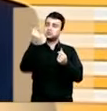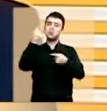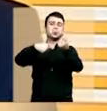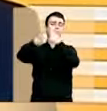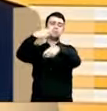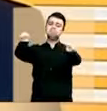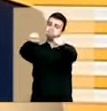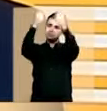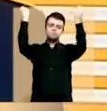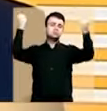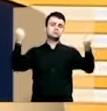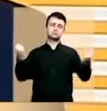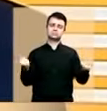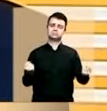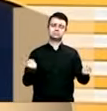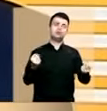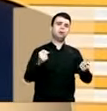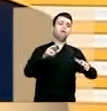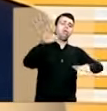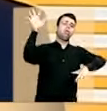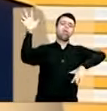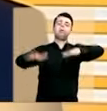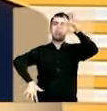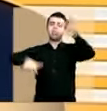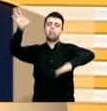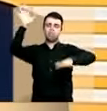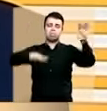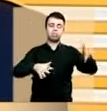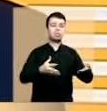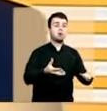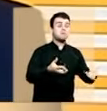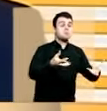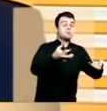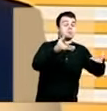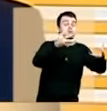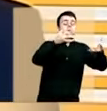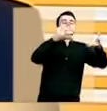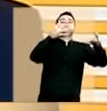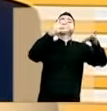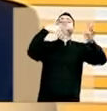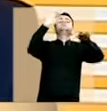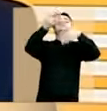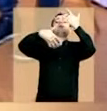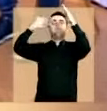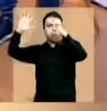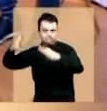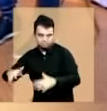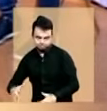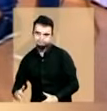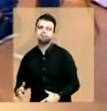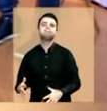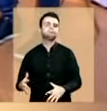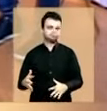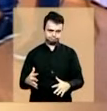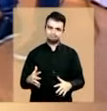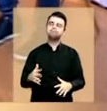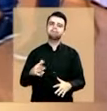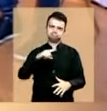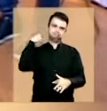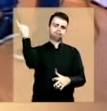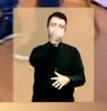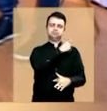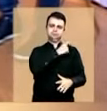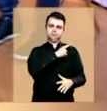ela é cíclica, né? Ela tem a abundância e tem a crise, tem a abundância e tem a crise. Isso faz parte, nós temos que ter essa consciência. Não adianta